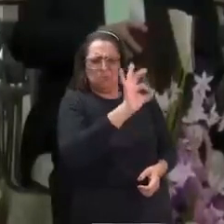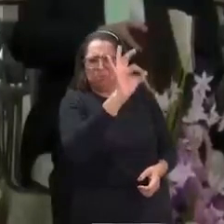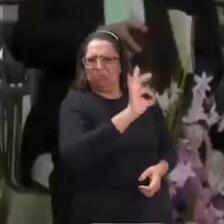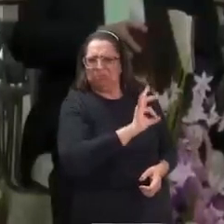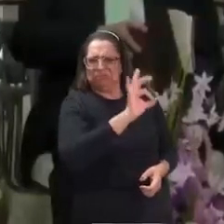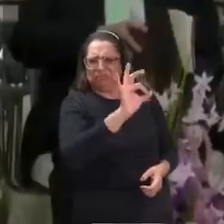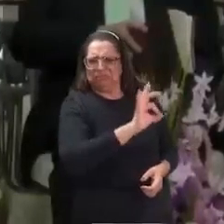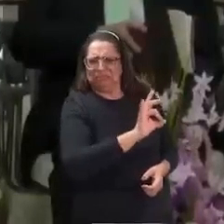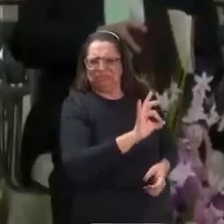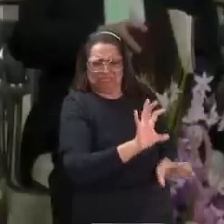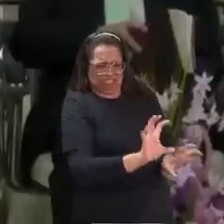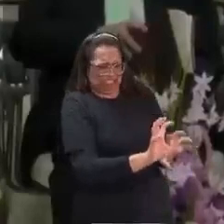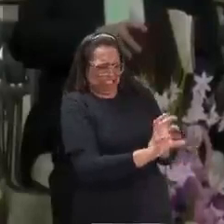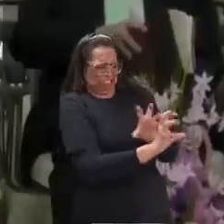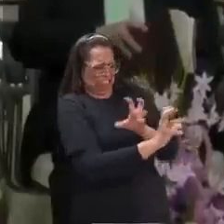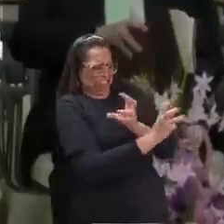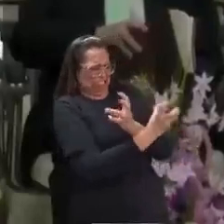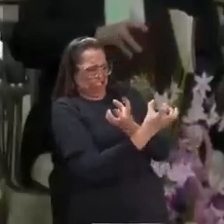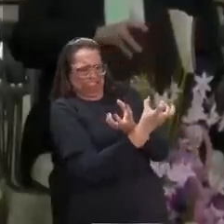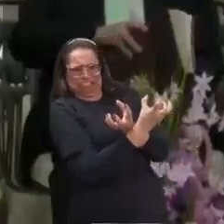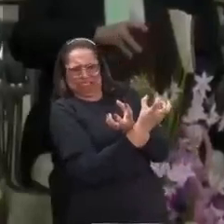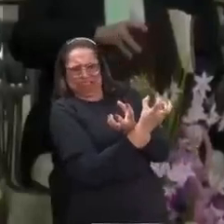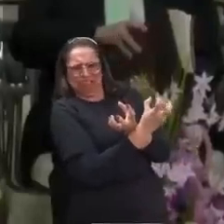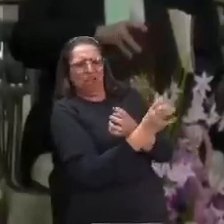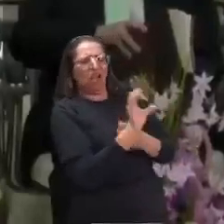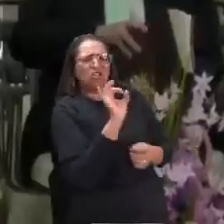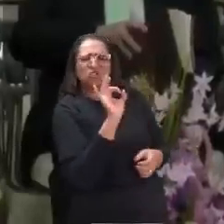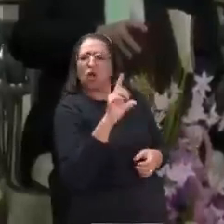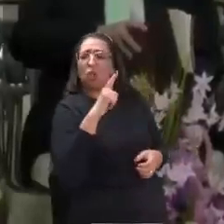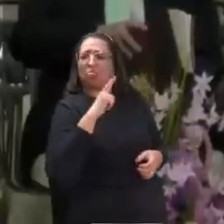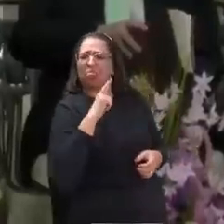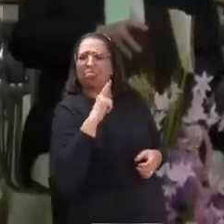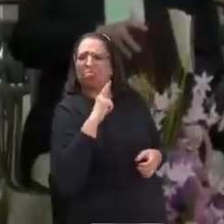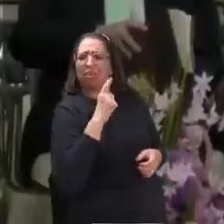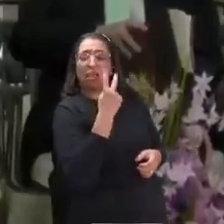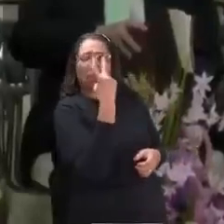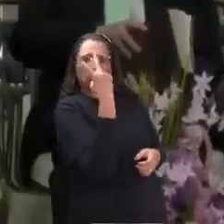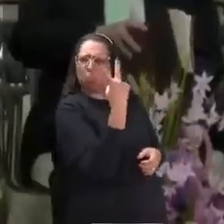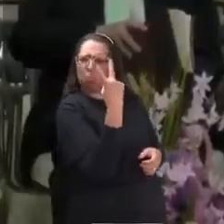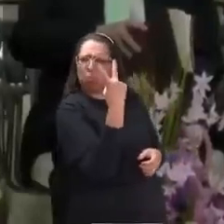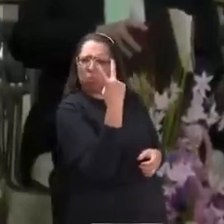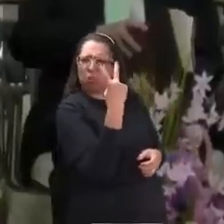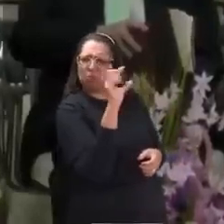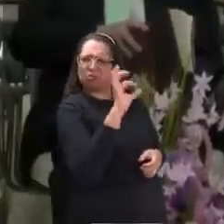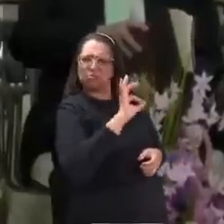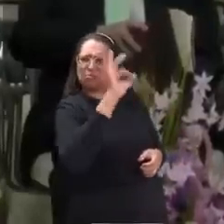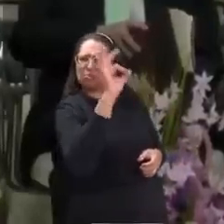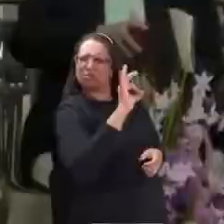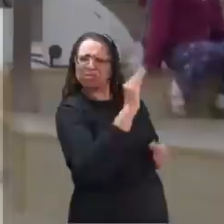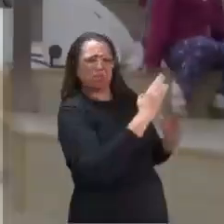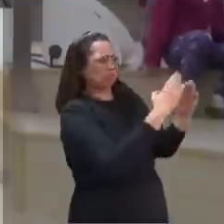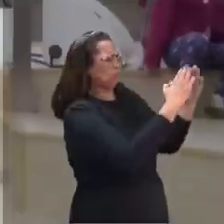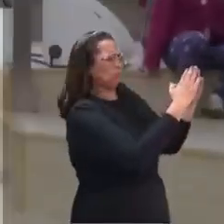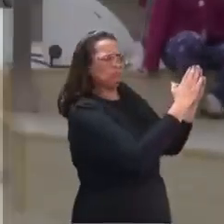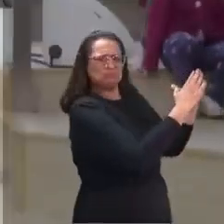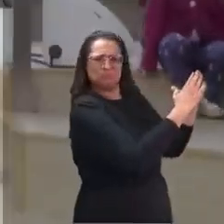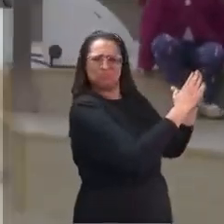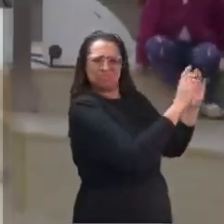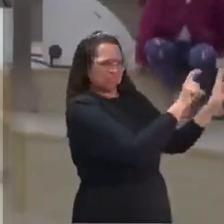2% habitação. Só resta 2% para sobreviver com a agricultura.